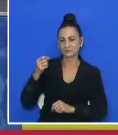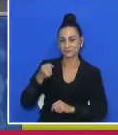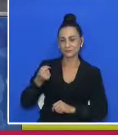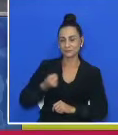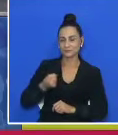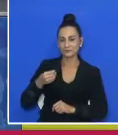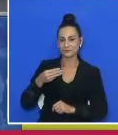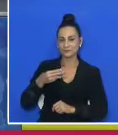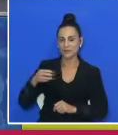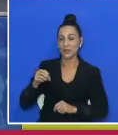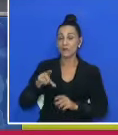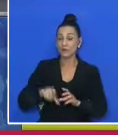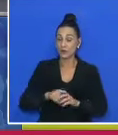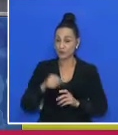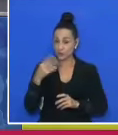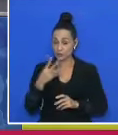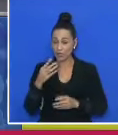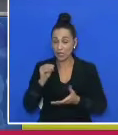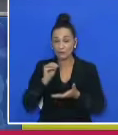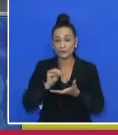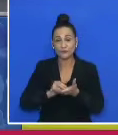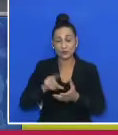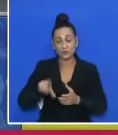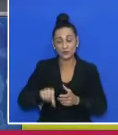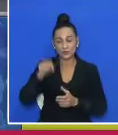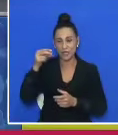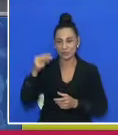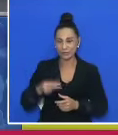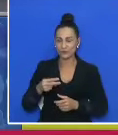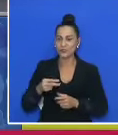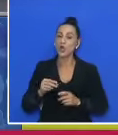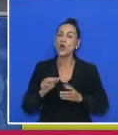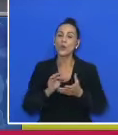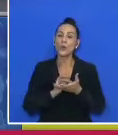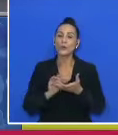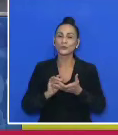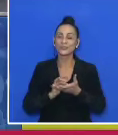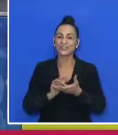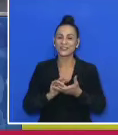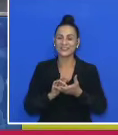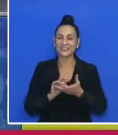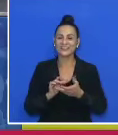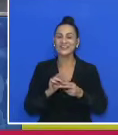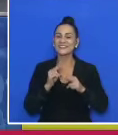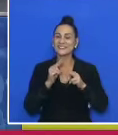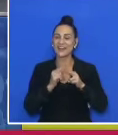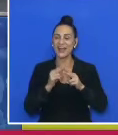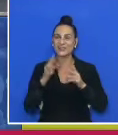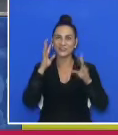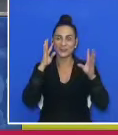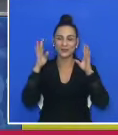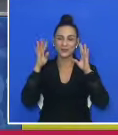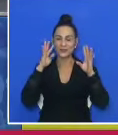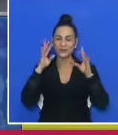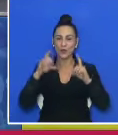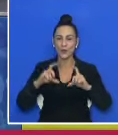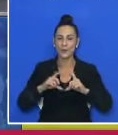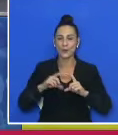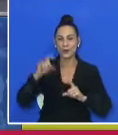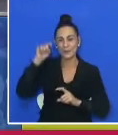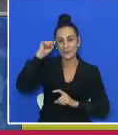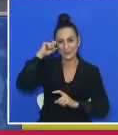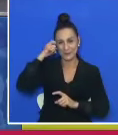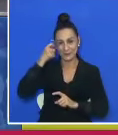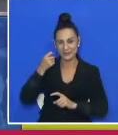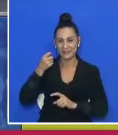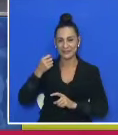30. Foram sorteados 4 números, faltam 2. Loterias Caixa, já pensou? Bola preta 07.